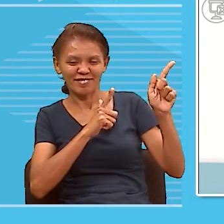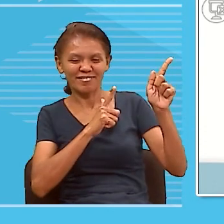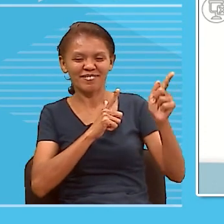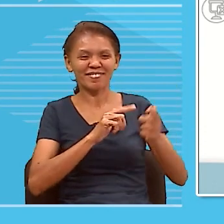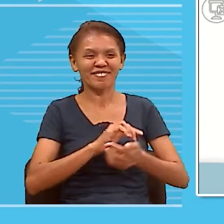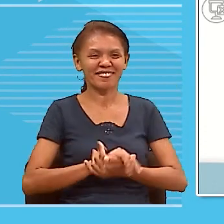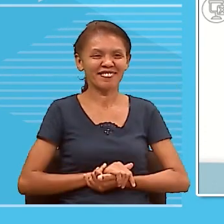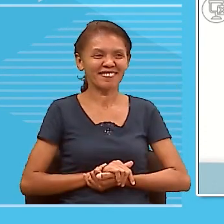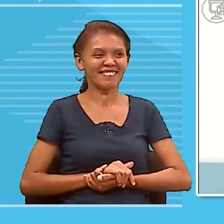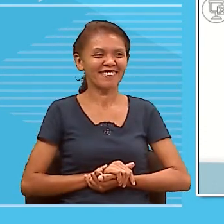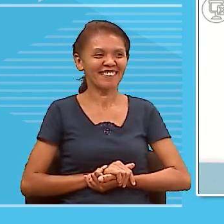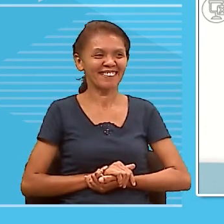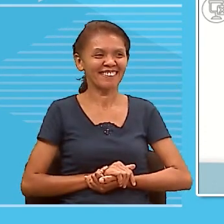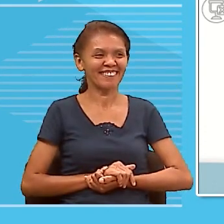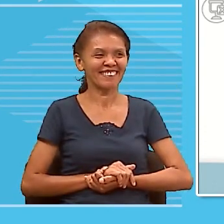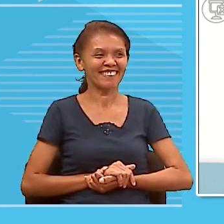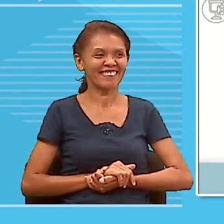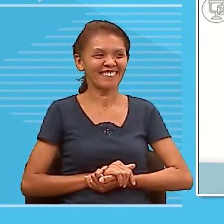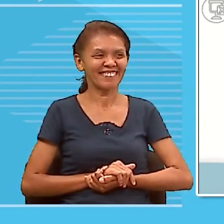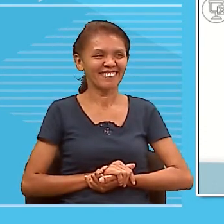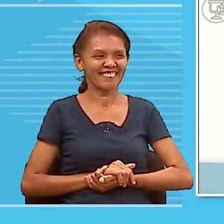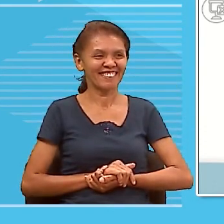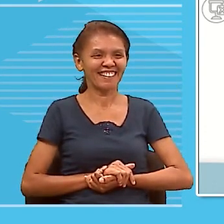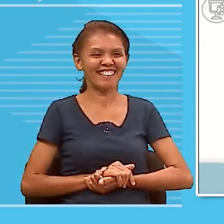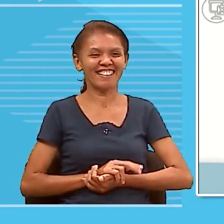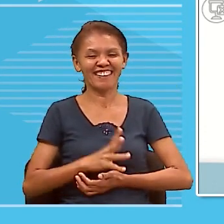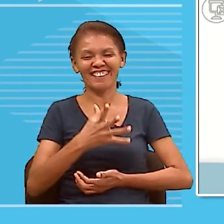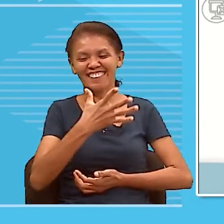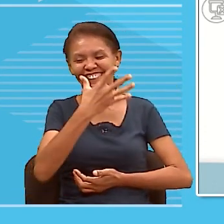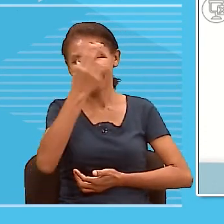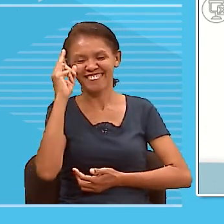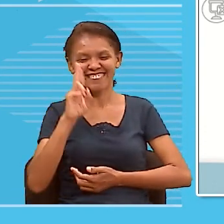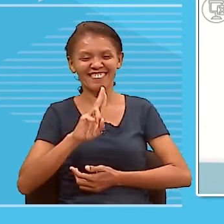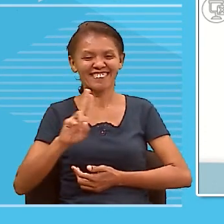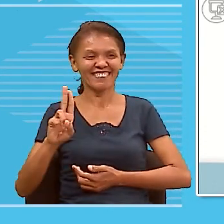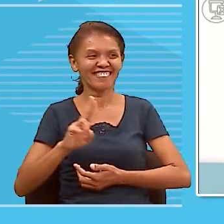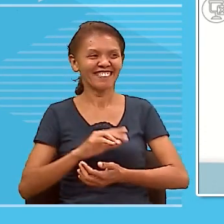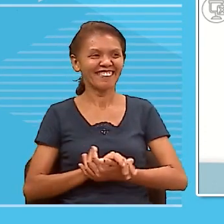entendi eu sei quem é fugiu o nome